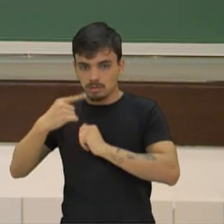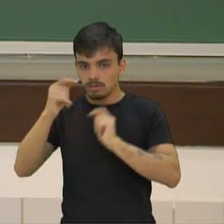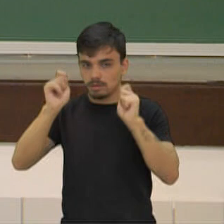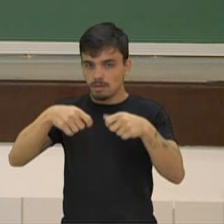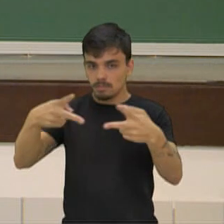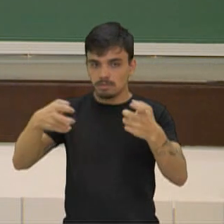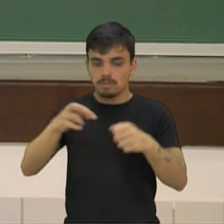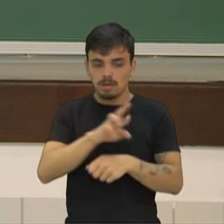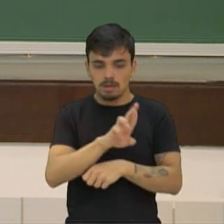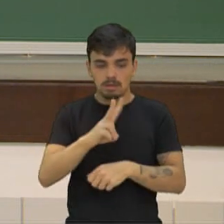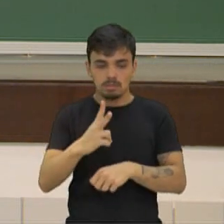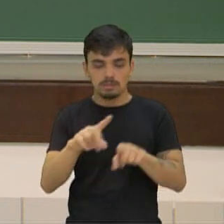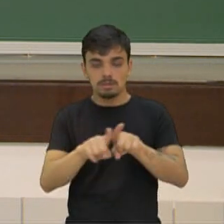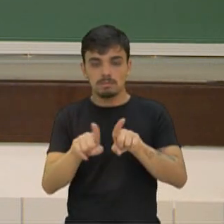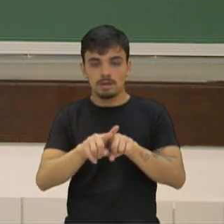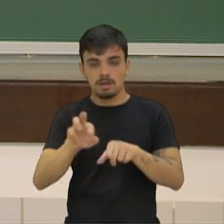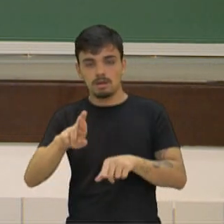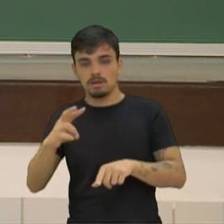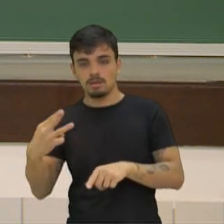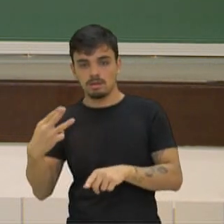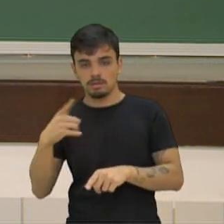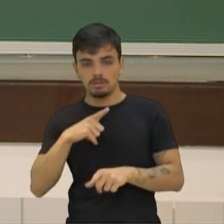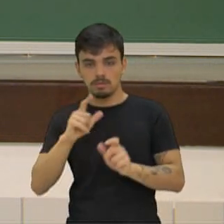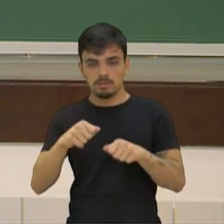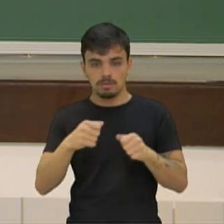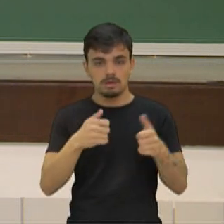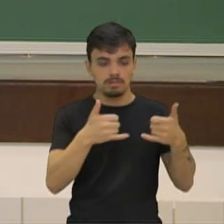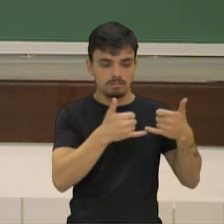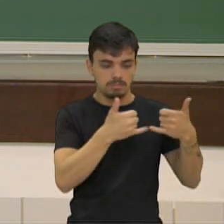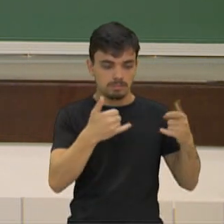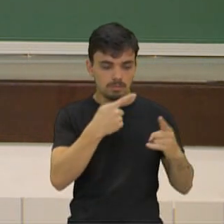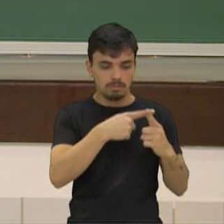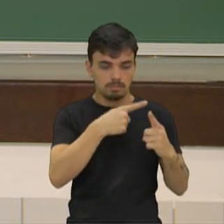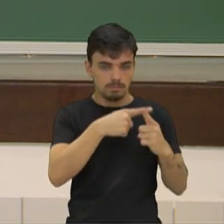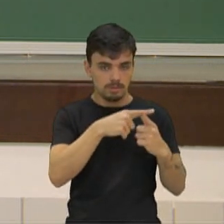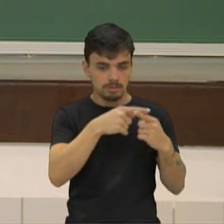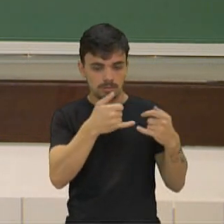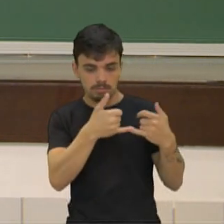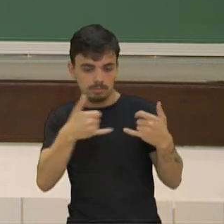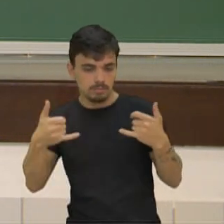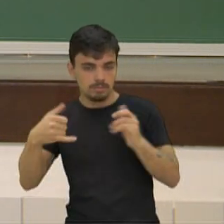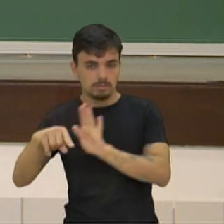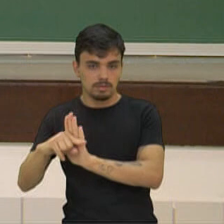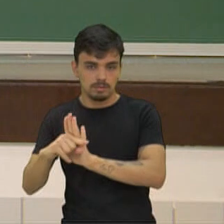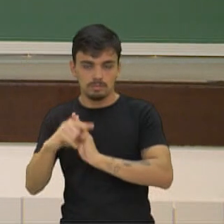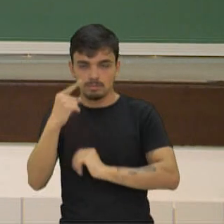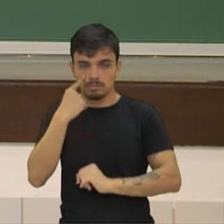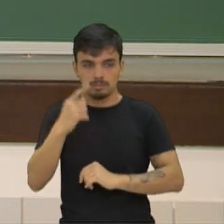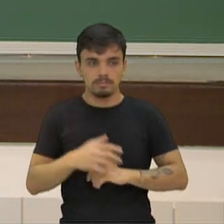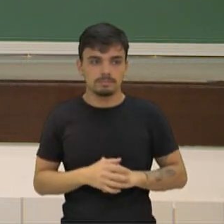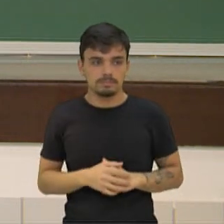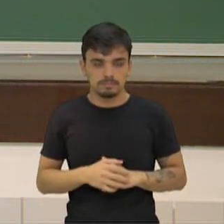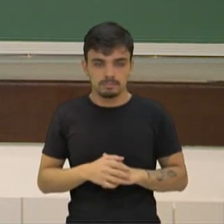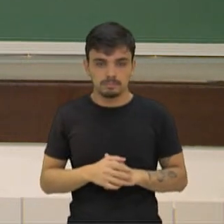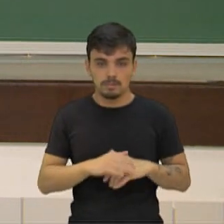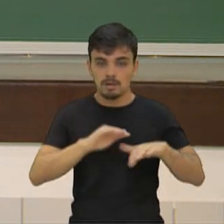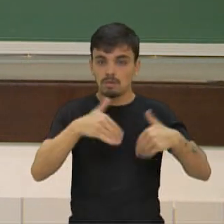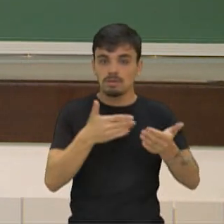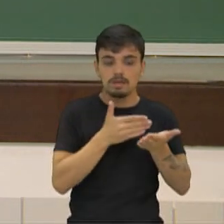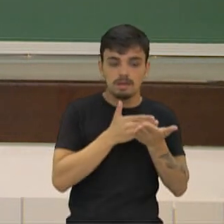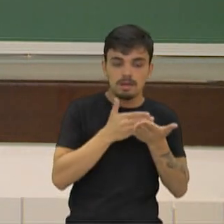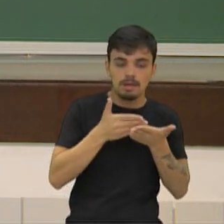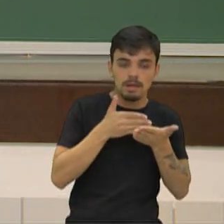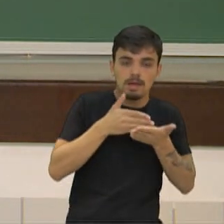R2 e no R3. A polaridade é positivo para o negativo. Onde a corrente entra, positivo. Onde a corrente sai,